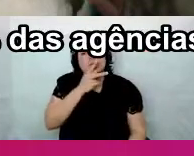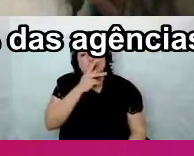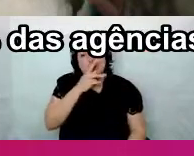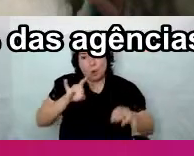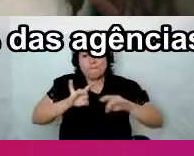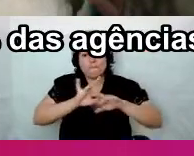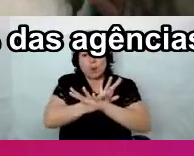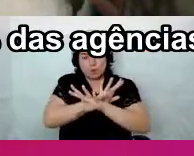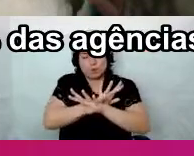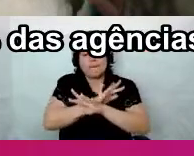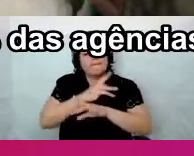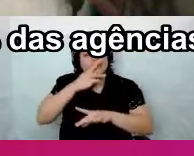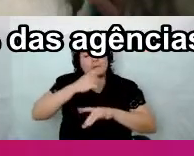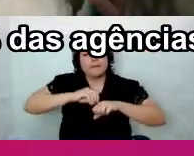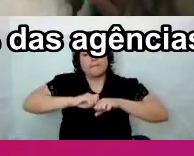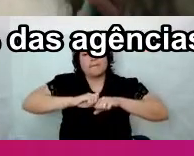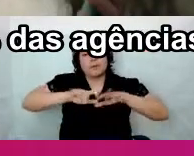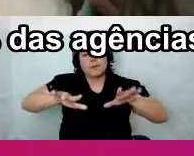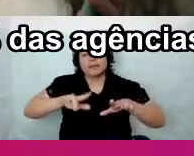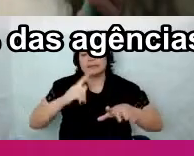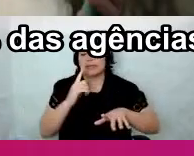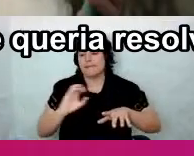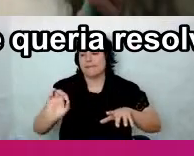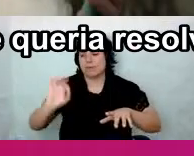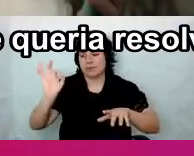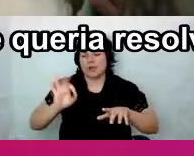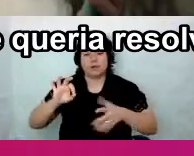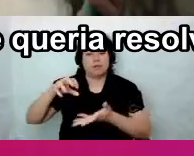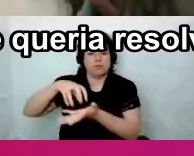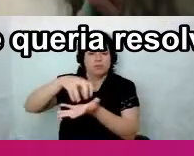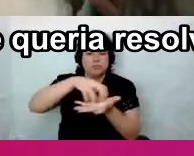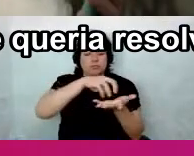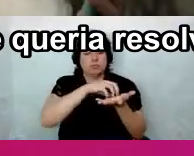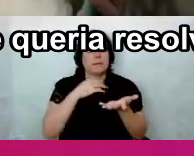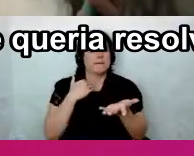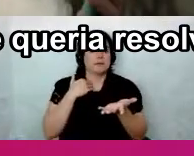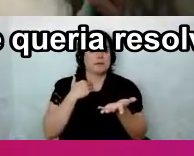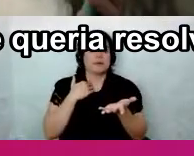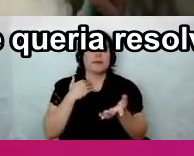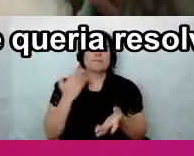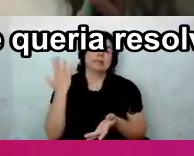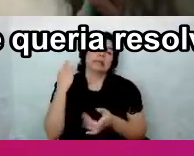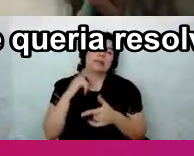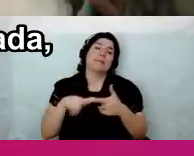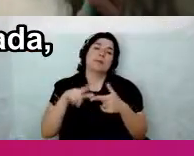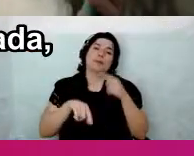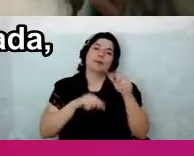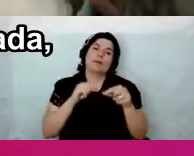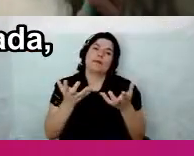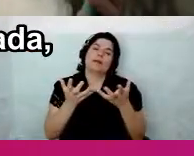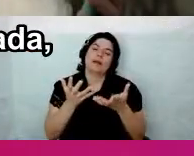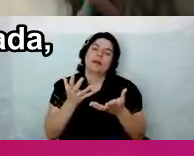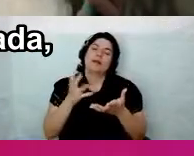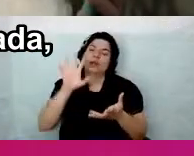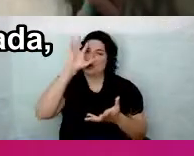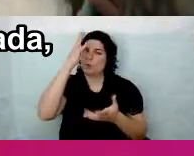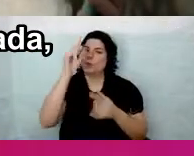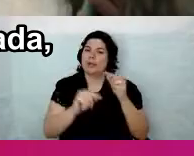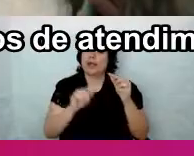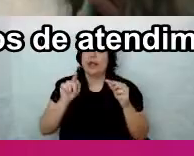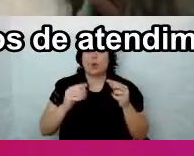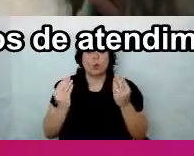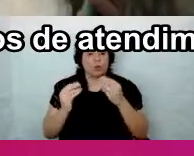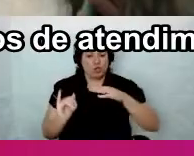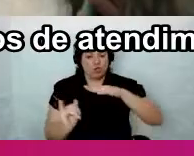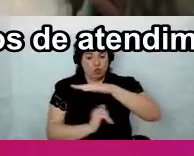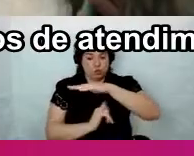o piloto e distribuiu em 100% das agências, e naquela época o problema que a gente queria resolver, como uma instituição